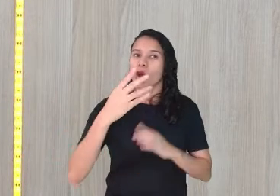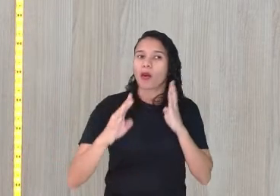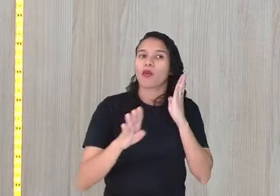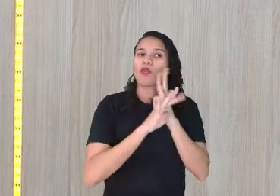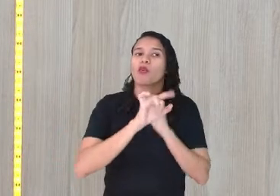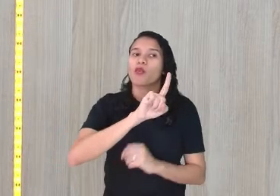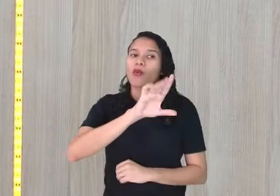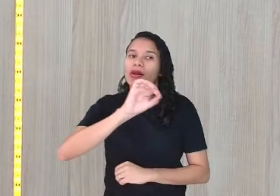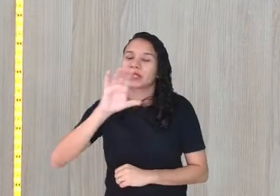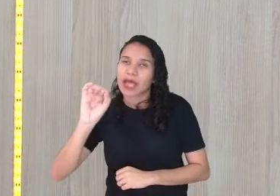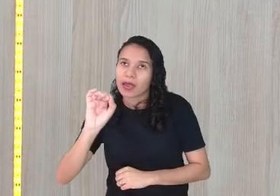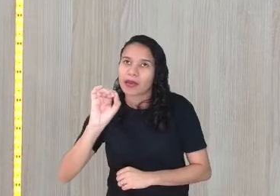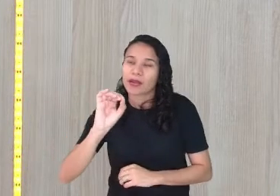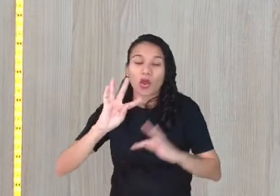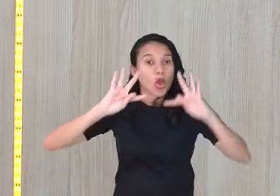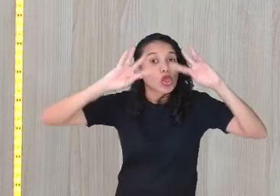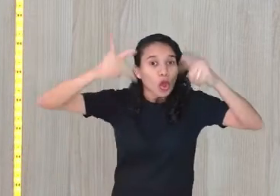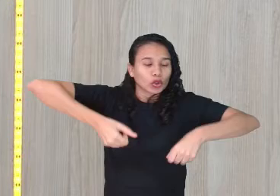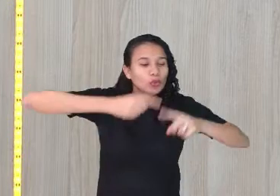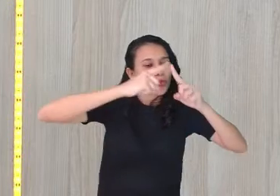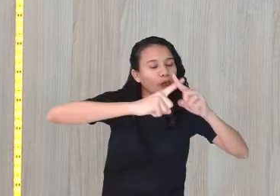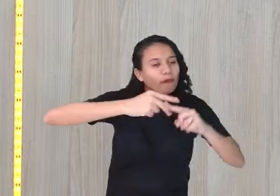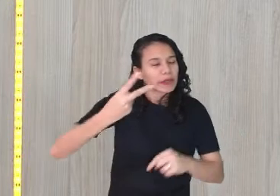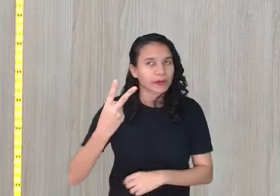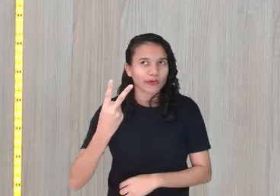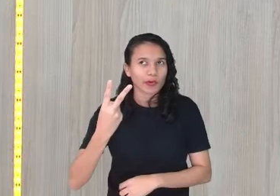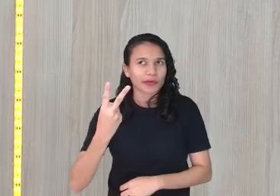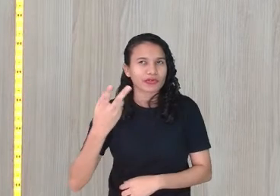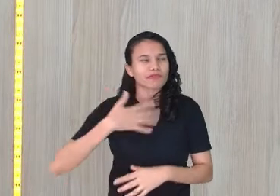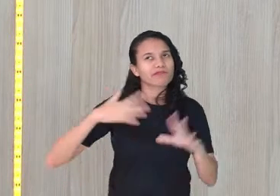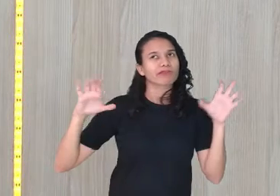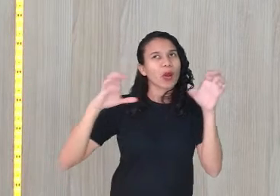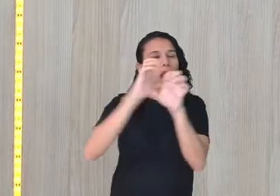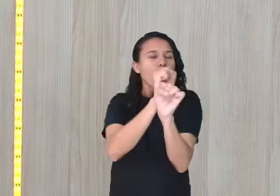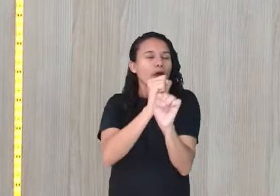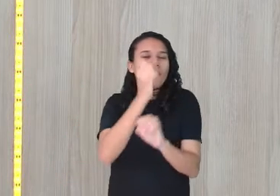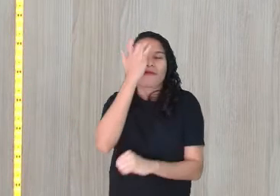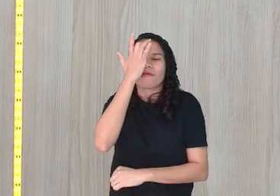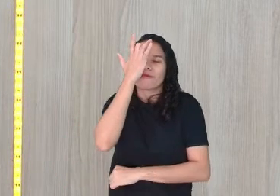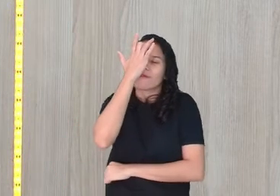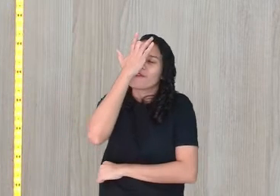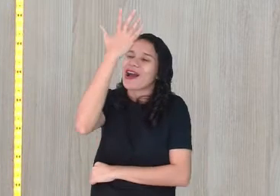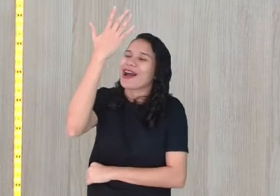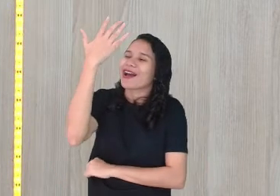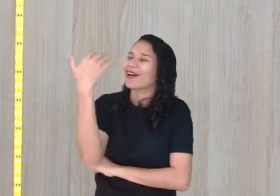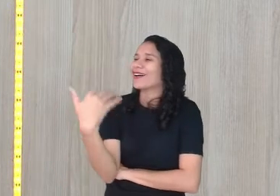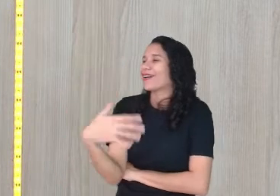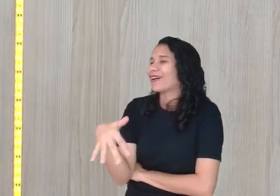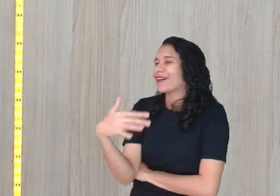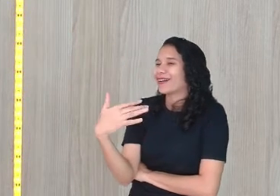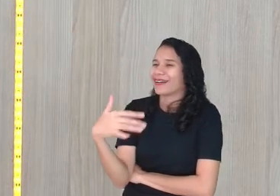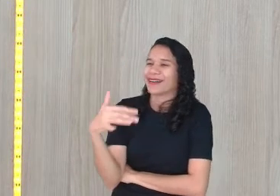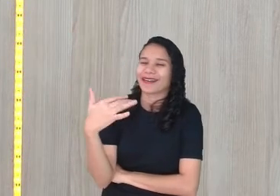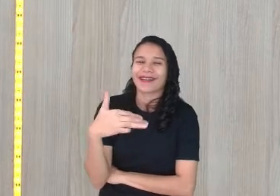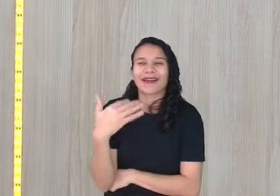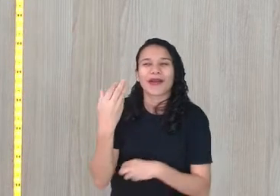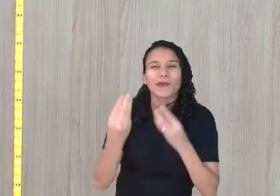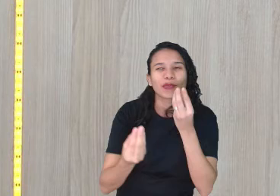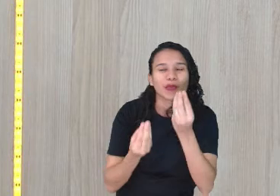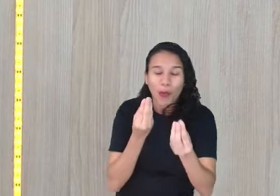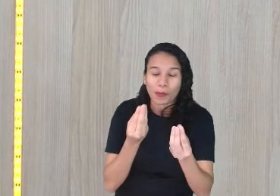100. Multiplico todo mundo por 2 e meu cálculo fica facinho, facinho. Porque vai